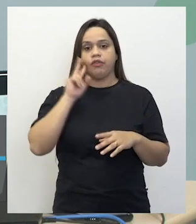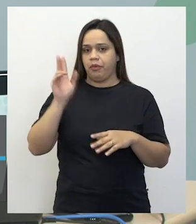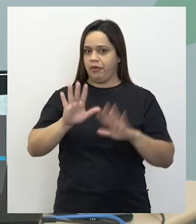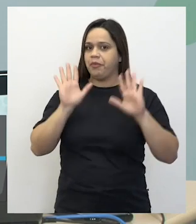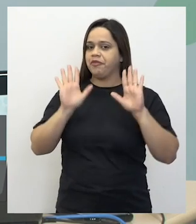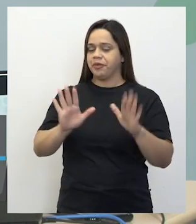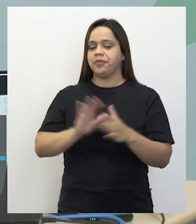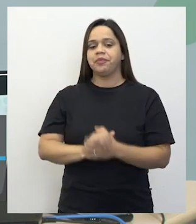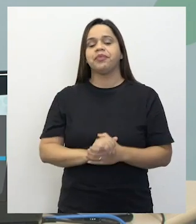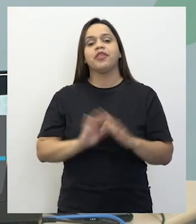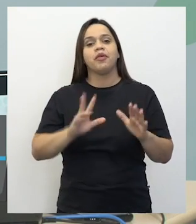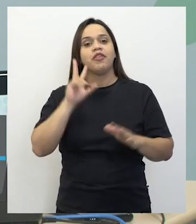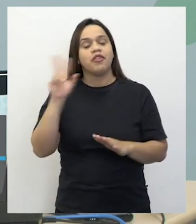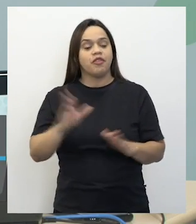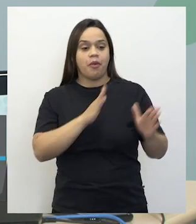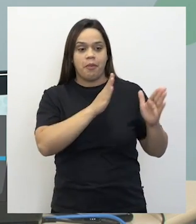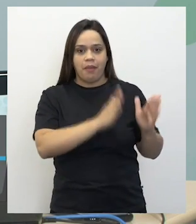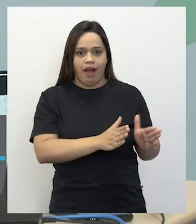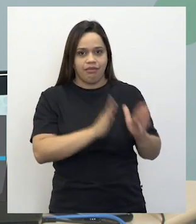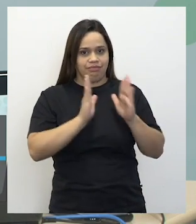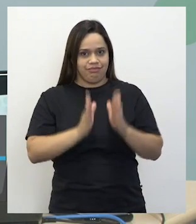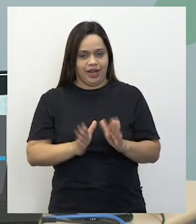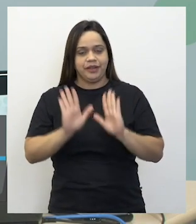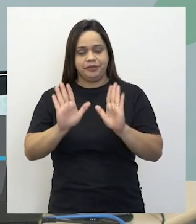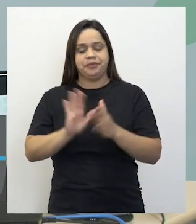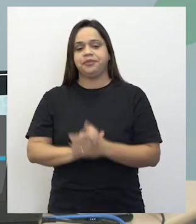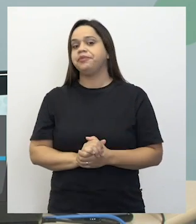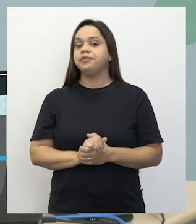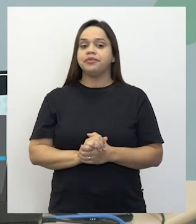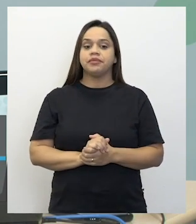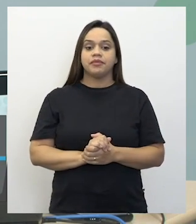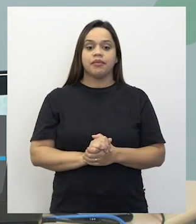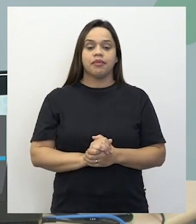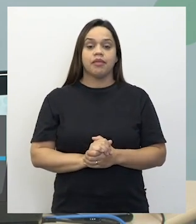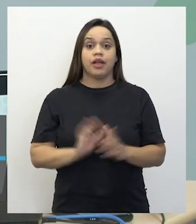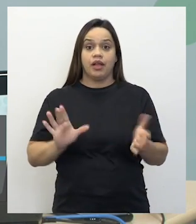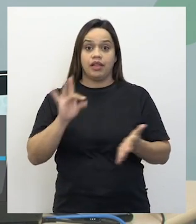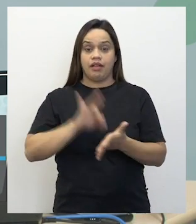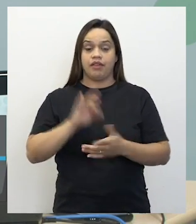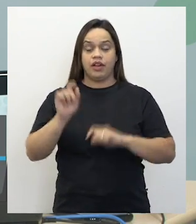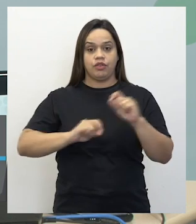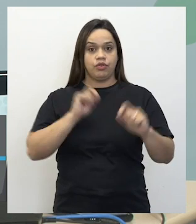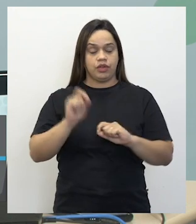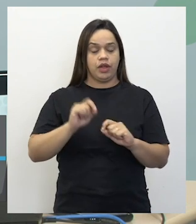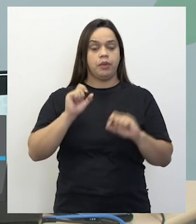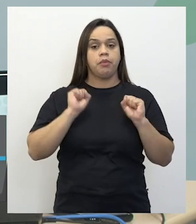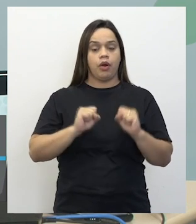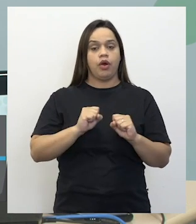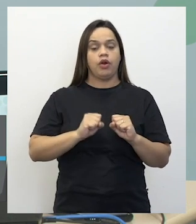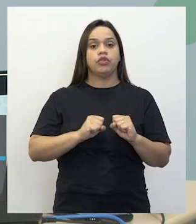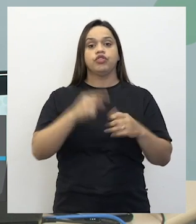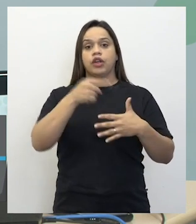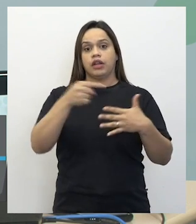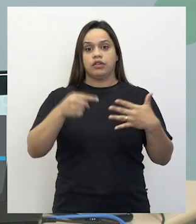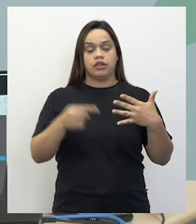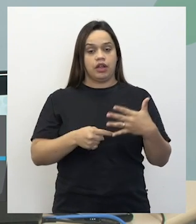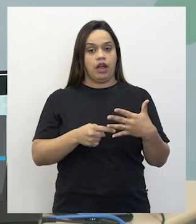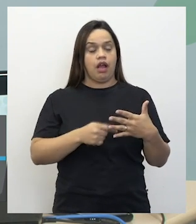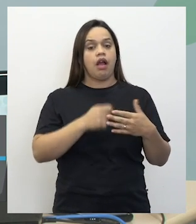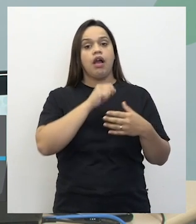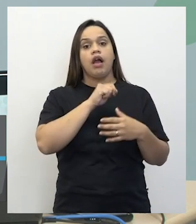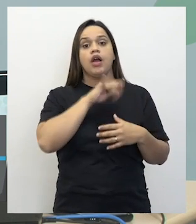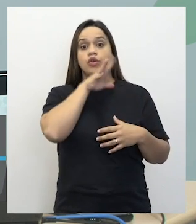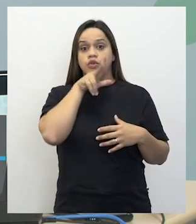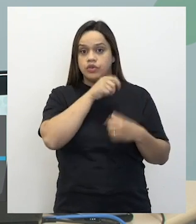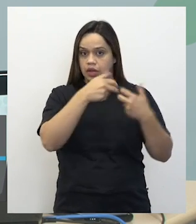fazer igual o Jack Stripador. É assim, na verdade, a gente pode classificar aí os animais em 2 grupos. Mais